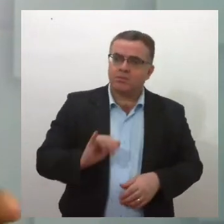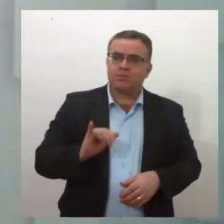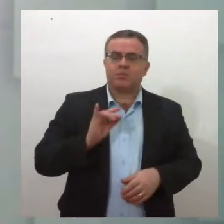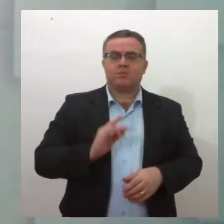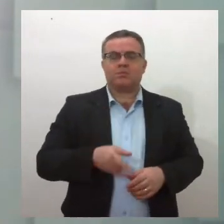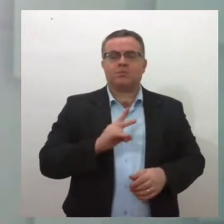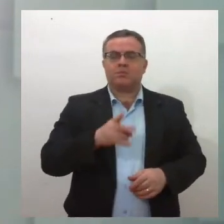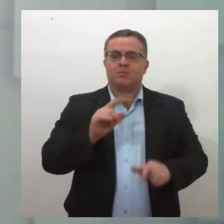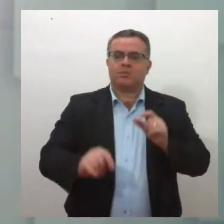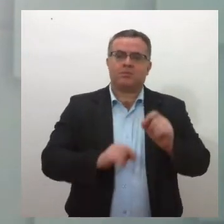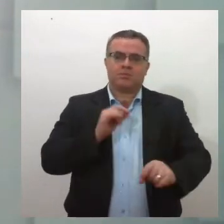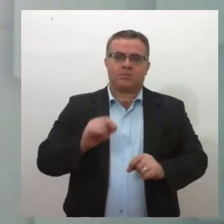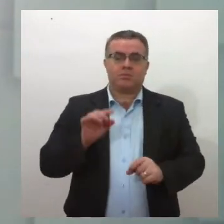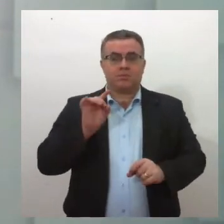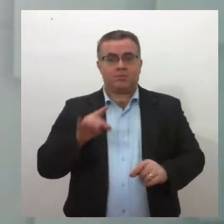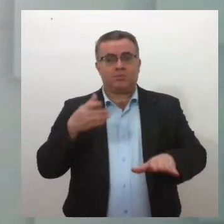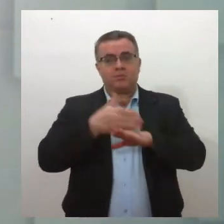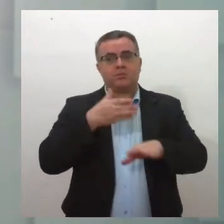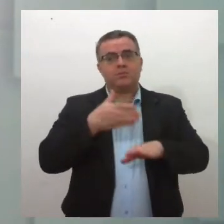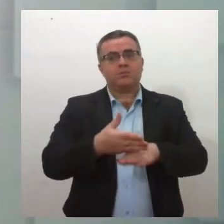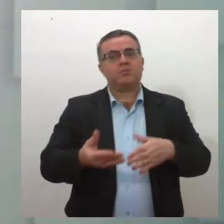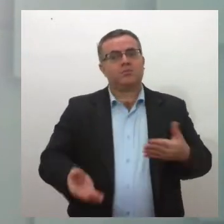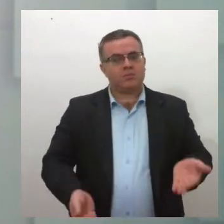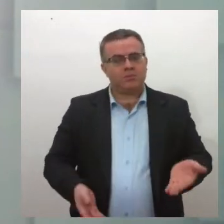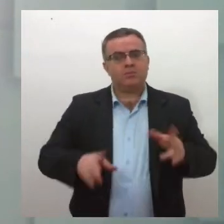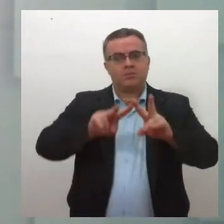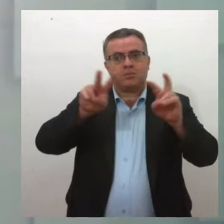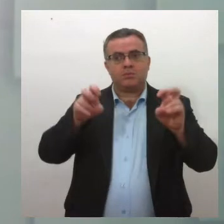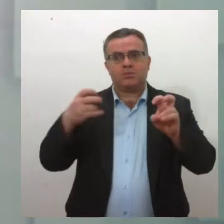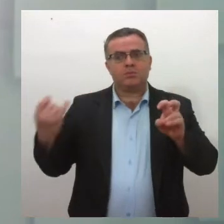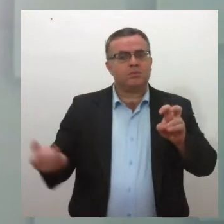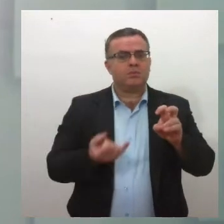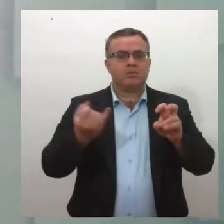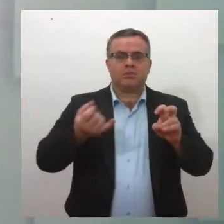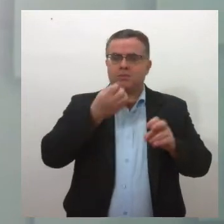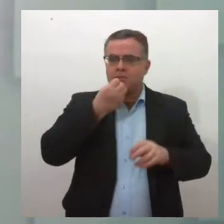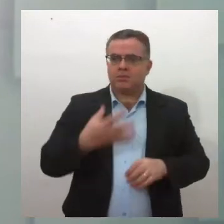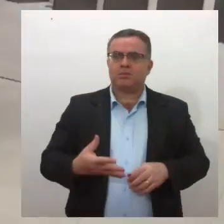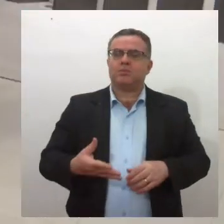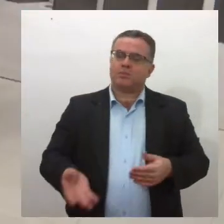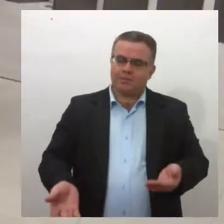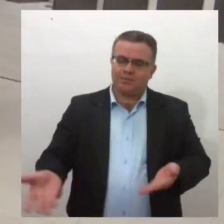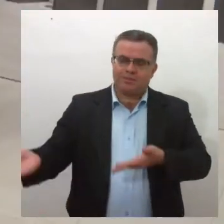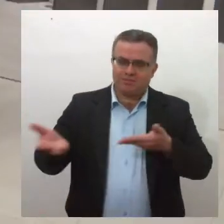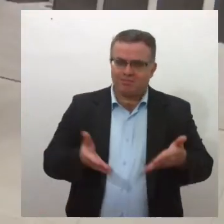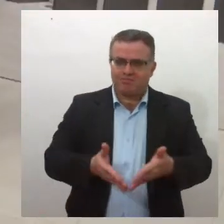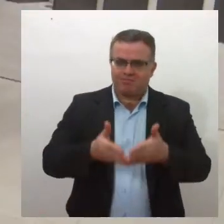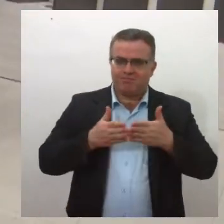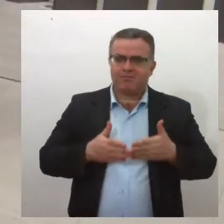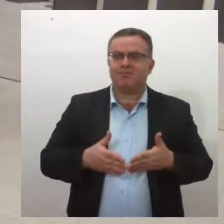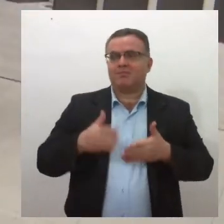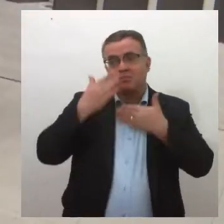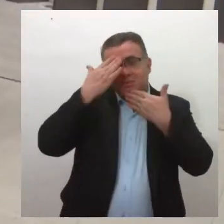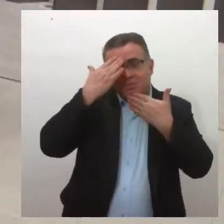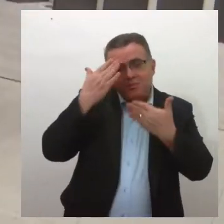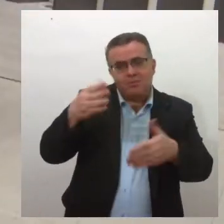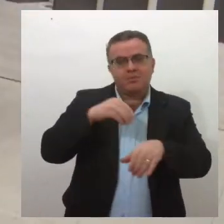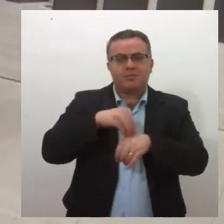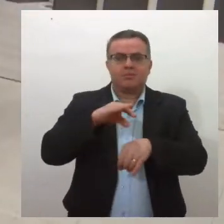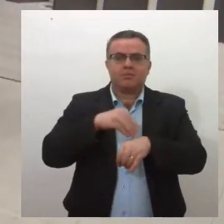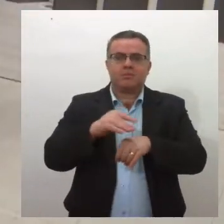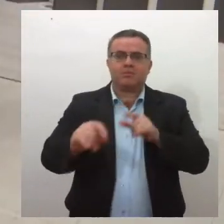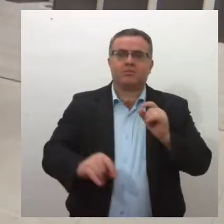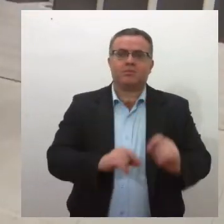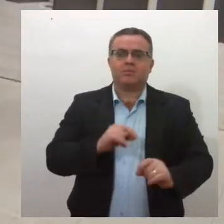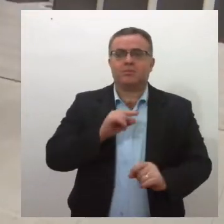saúde, é só ir lá em nosso site. Essa matéria está muito bacana. Larissa? Exatamente. Júnior, obrigada pelas informações. Como ele